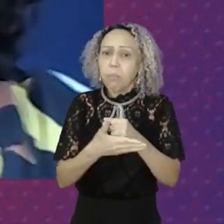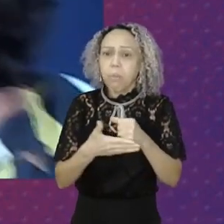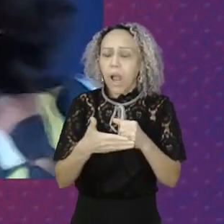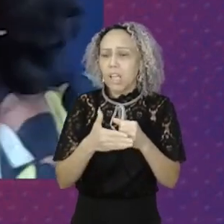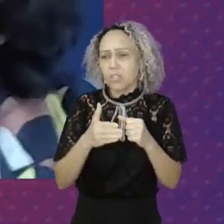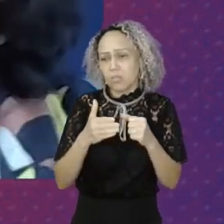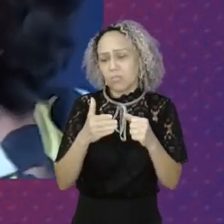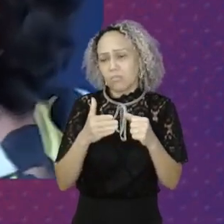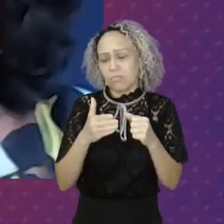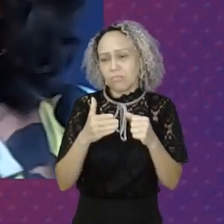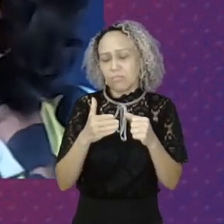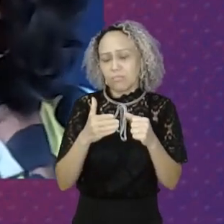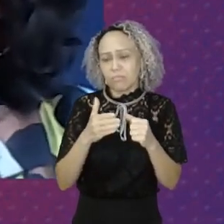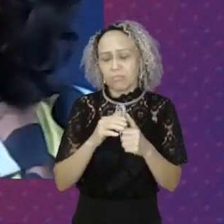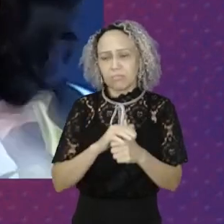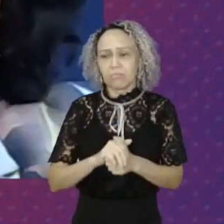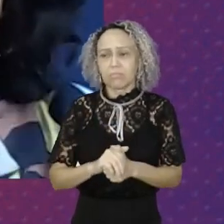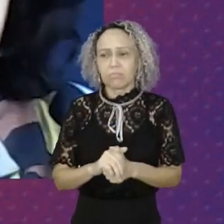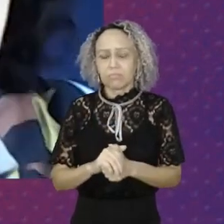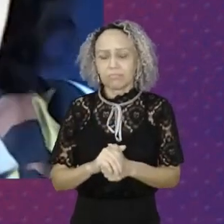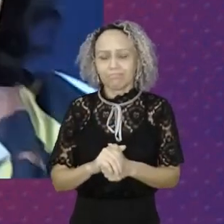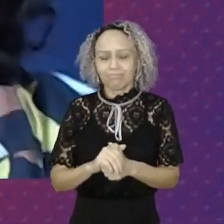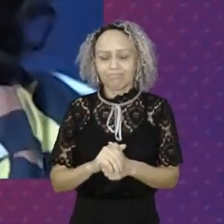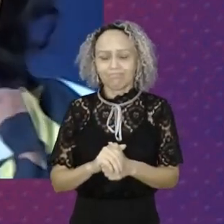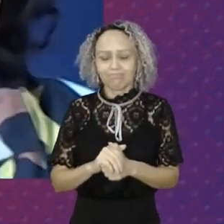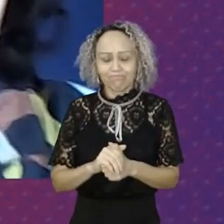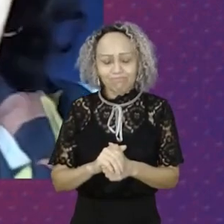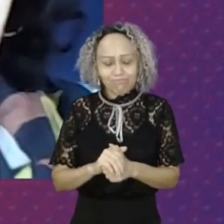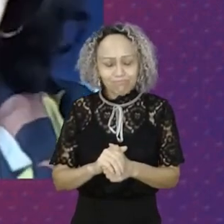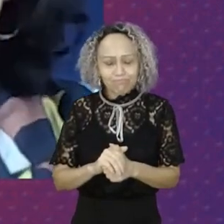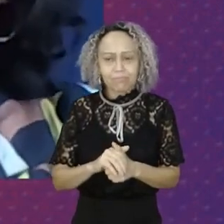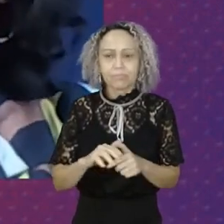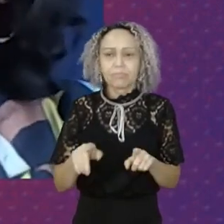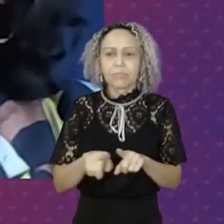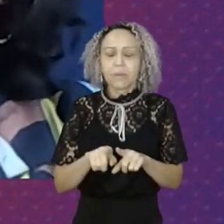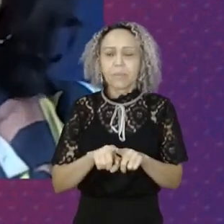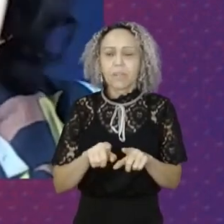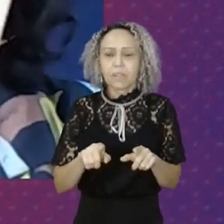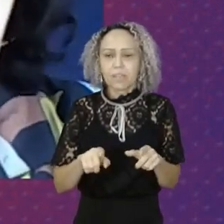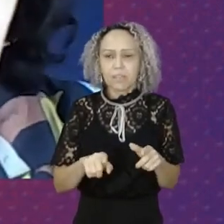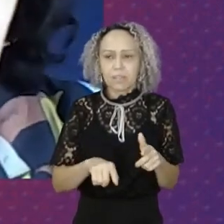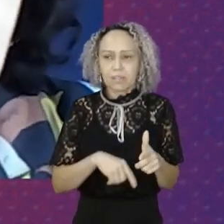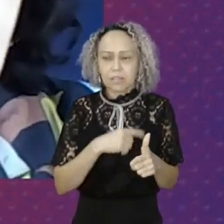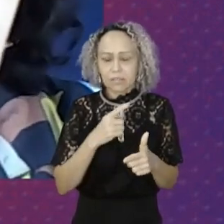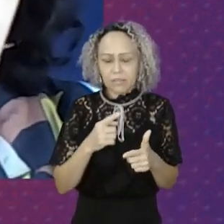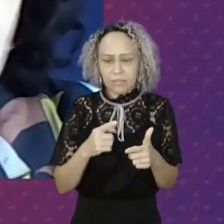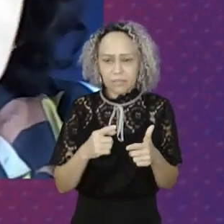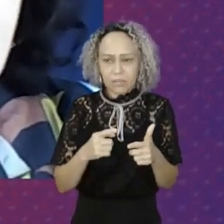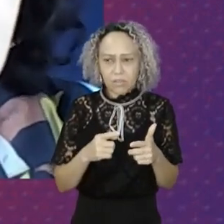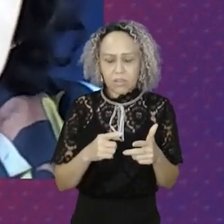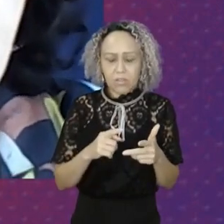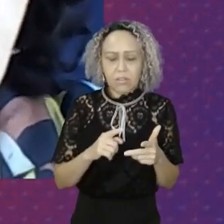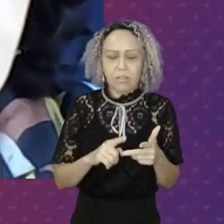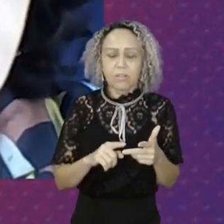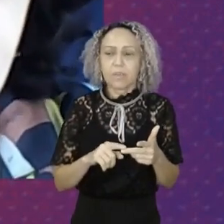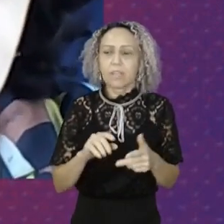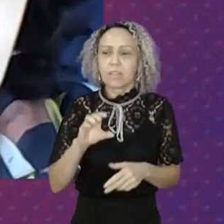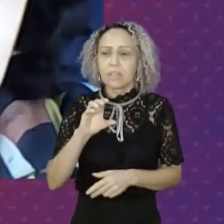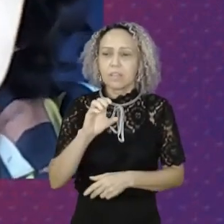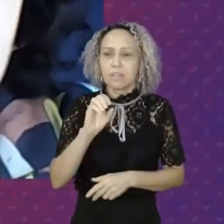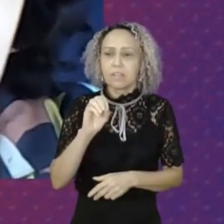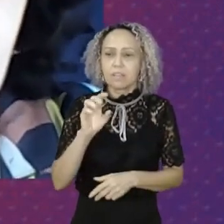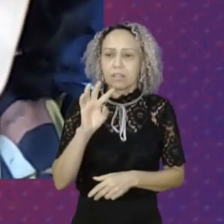Outra questão que avança, né, nesse pacote que o presidente colocou é a cota